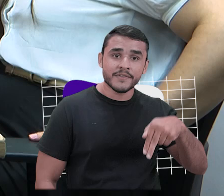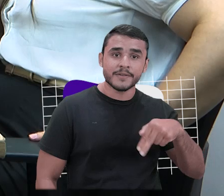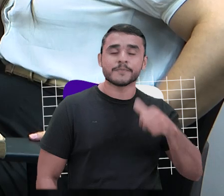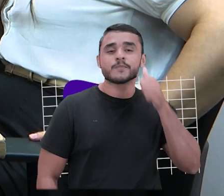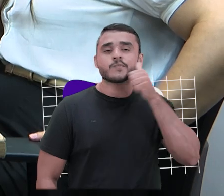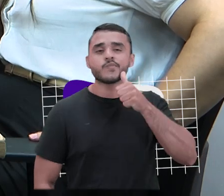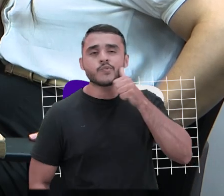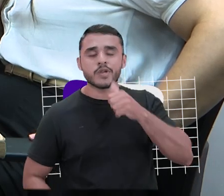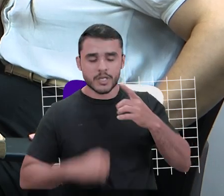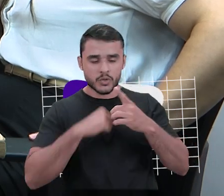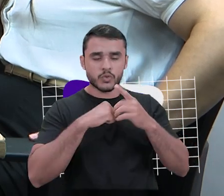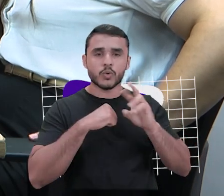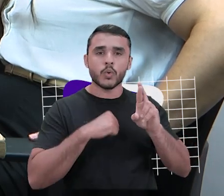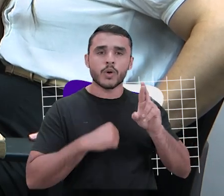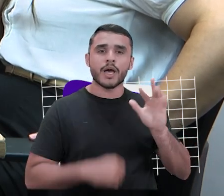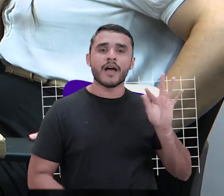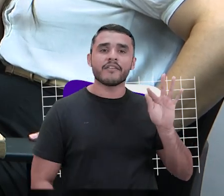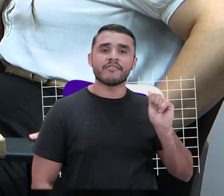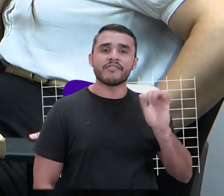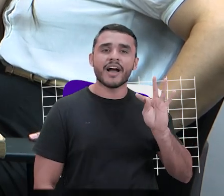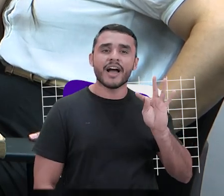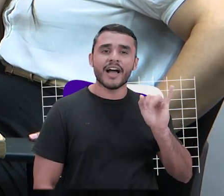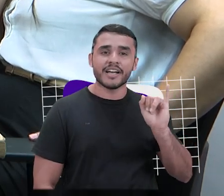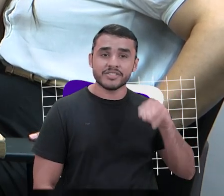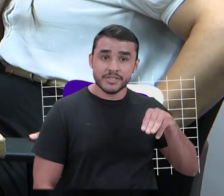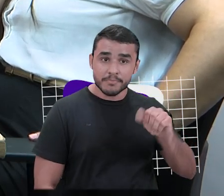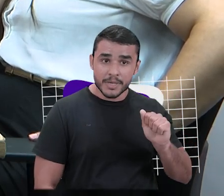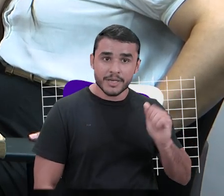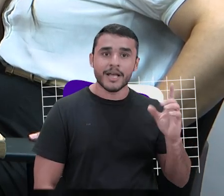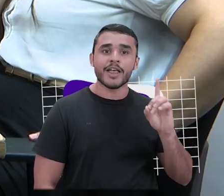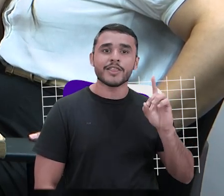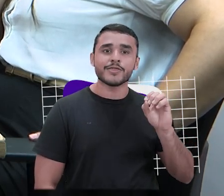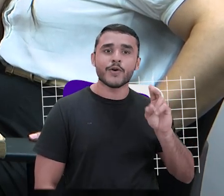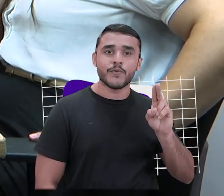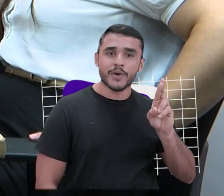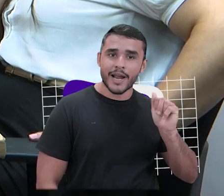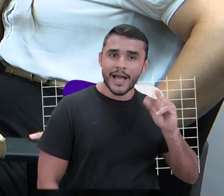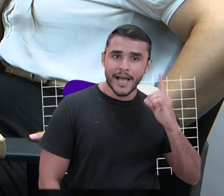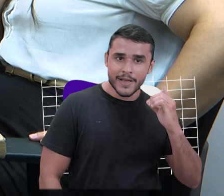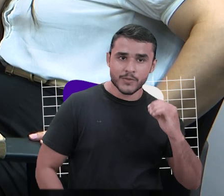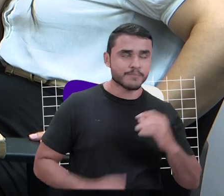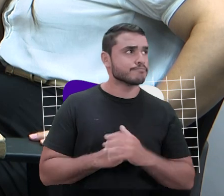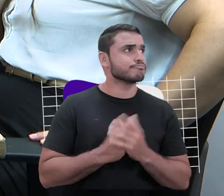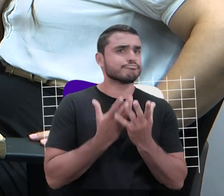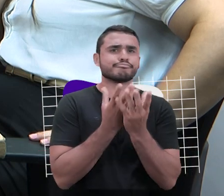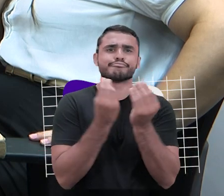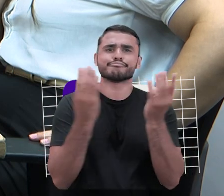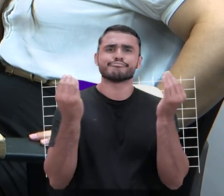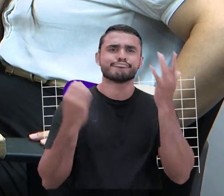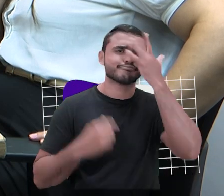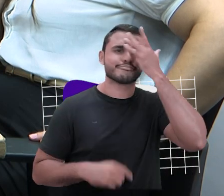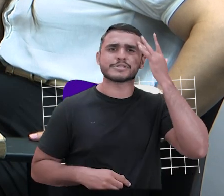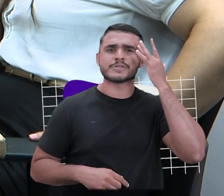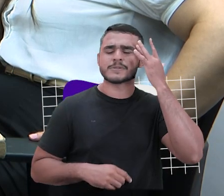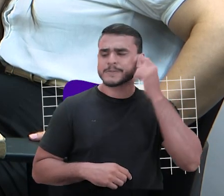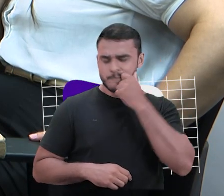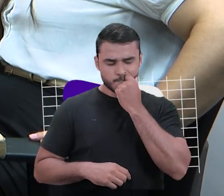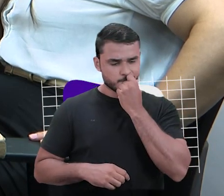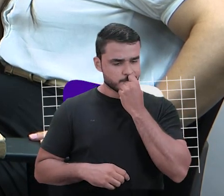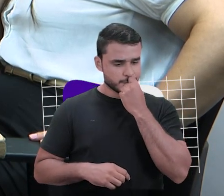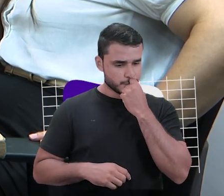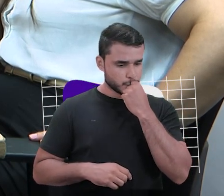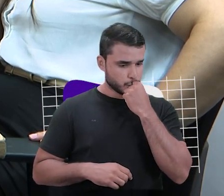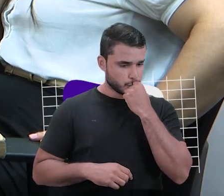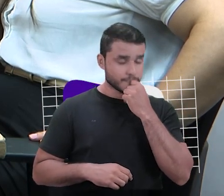é a coordenadora do Grupo Neurodivergentes, né? Poderia citar assim, muita gente, mas eu vou